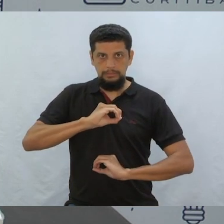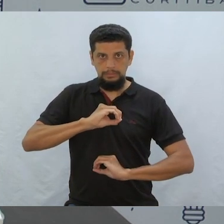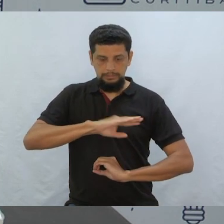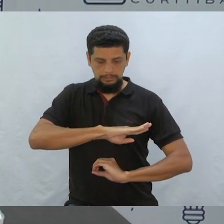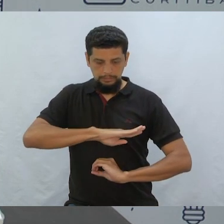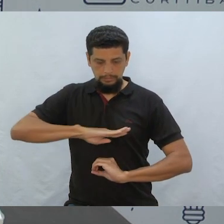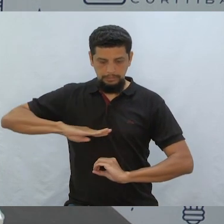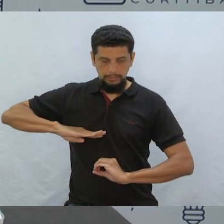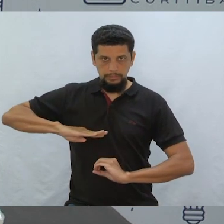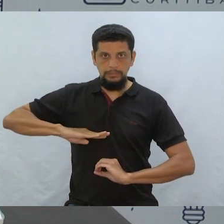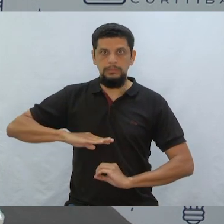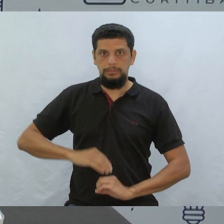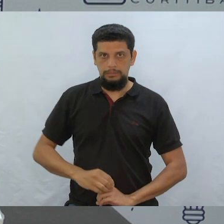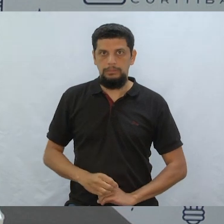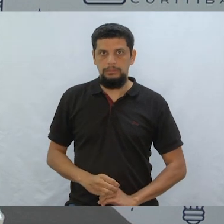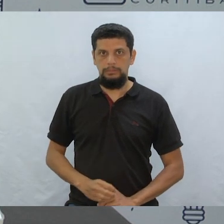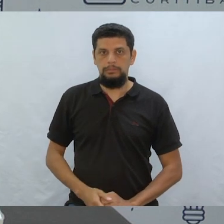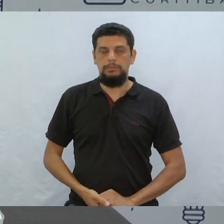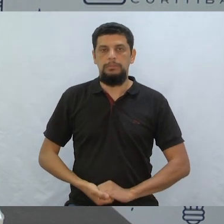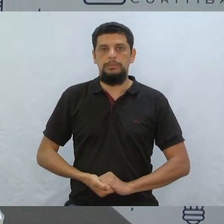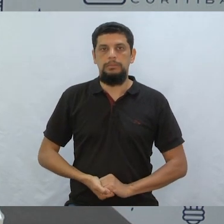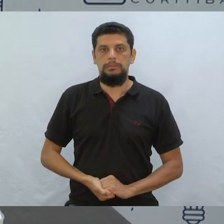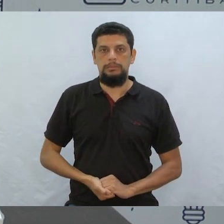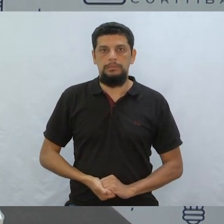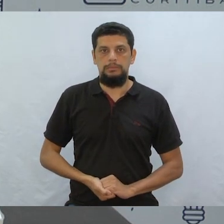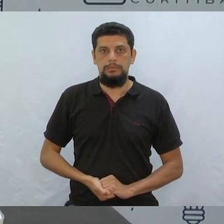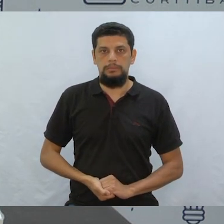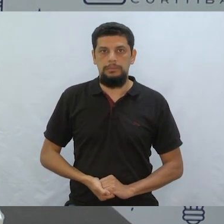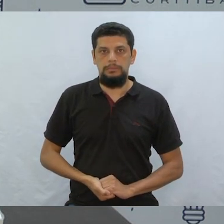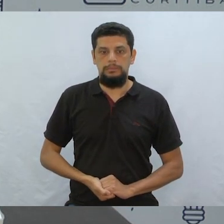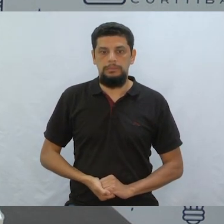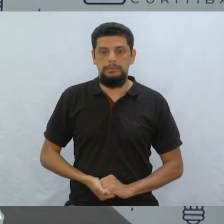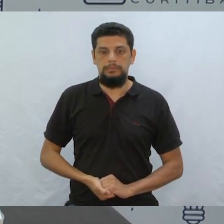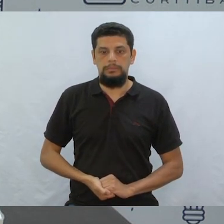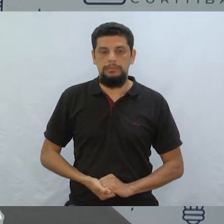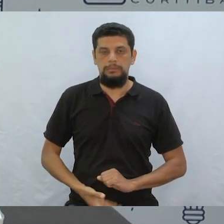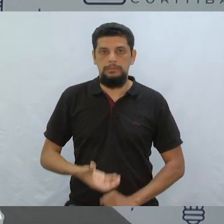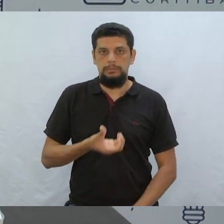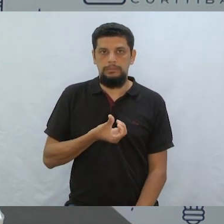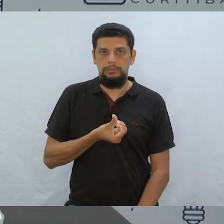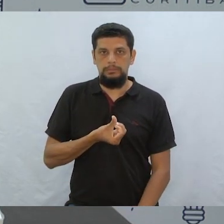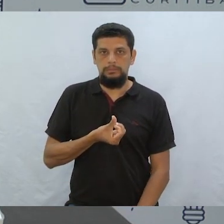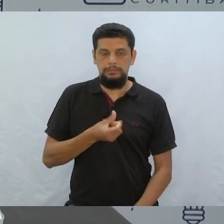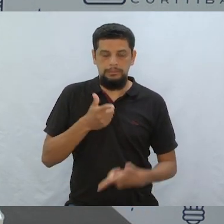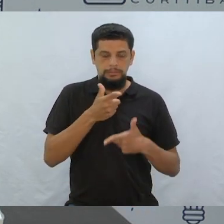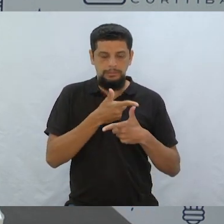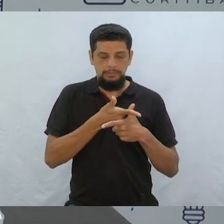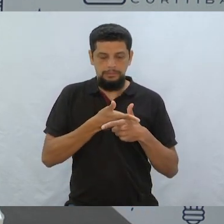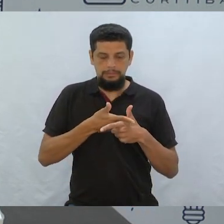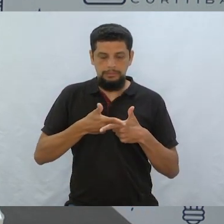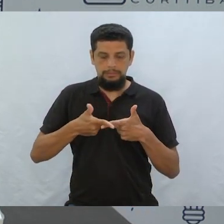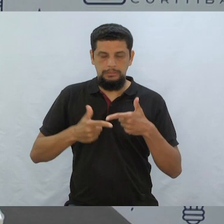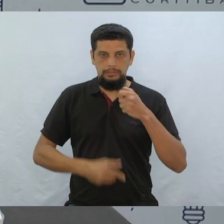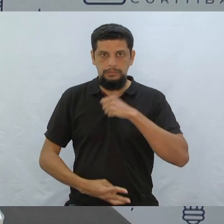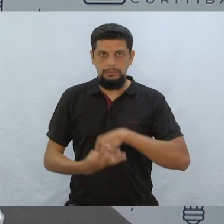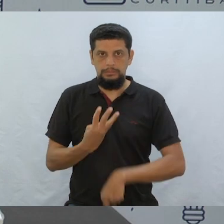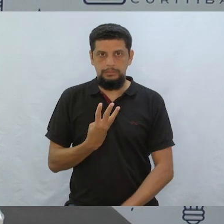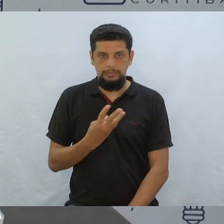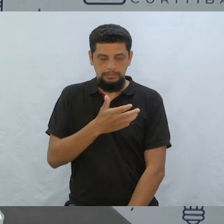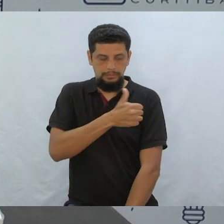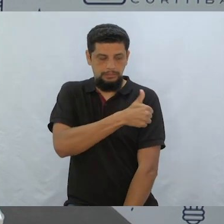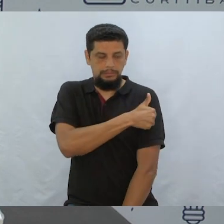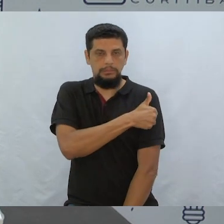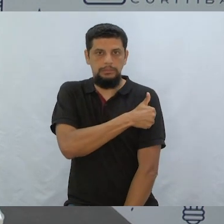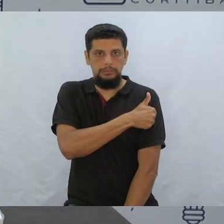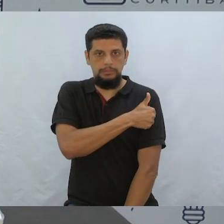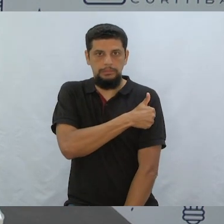uma bolinha em cima, um traço ao meio e outra bolinha embaixo, né? Então, 6 divididos por 3